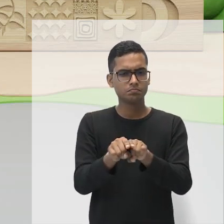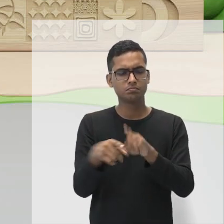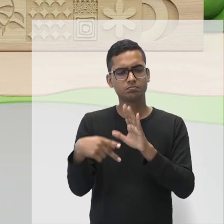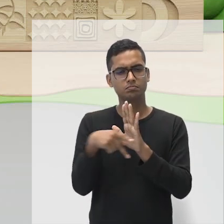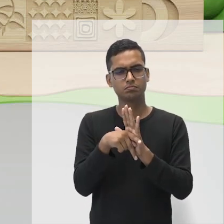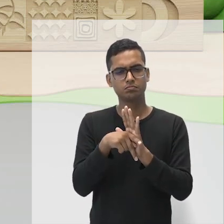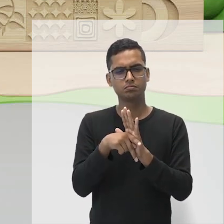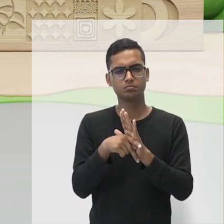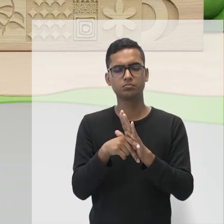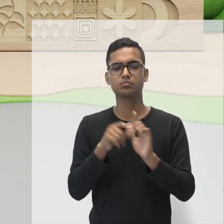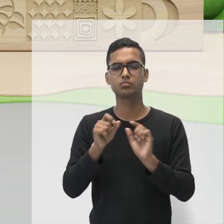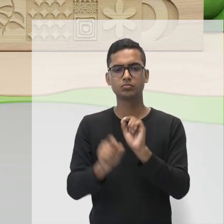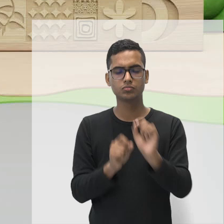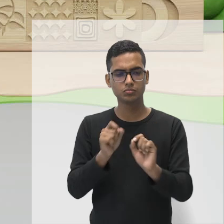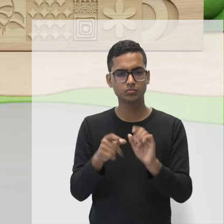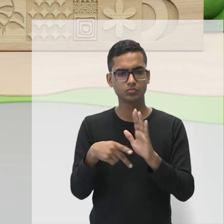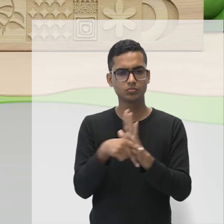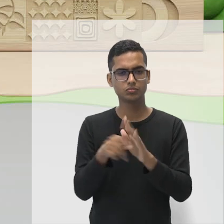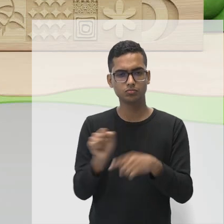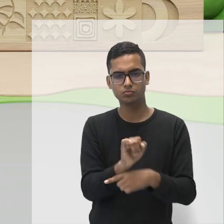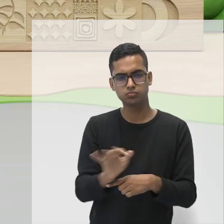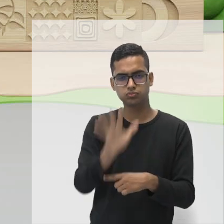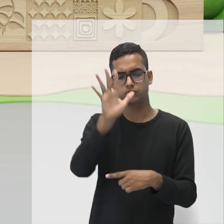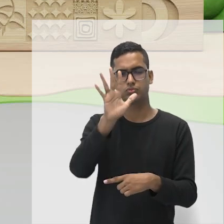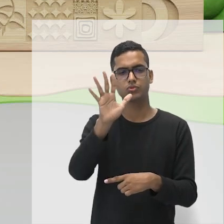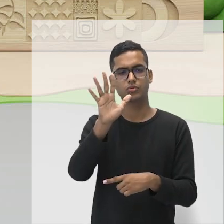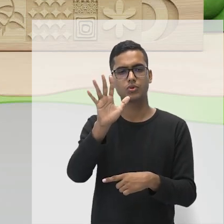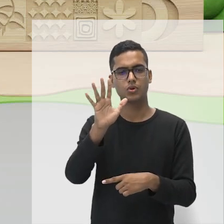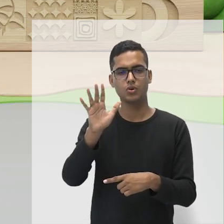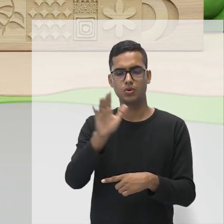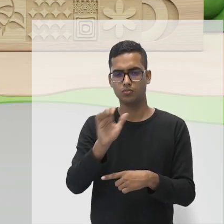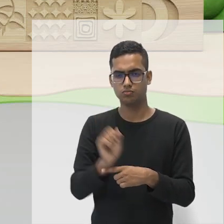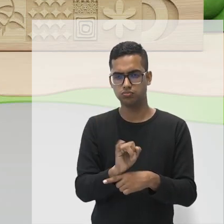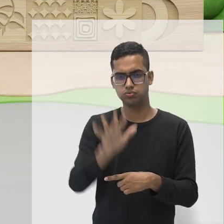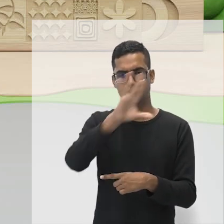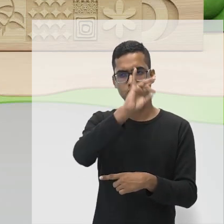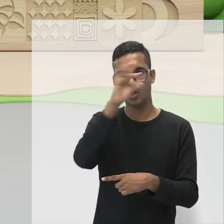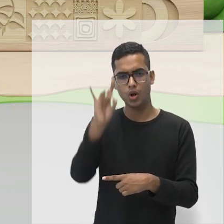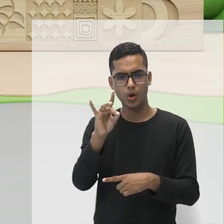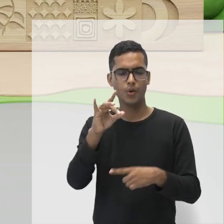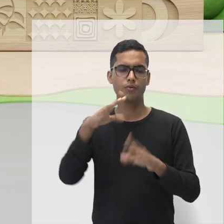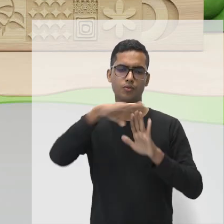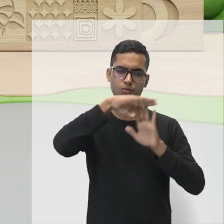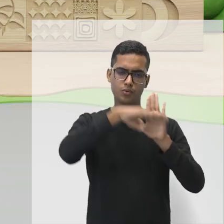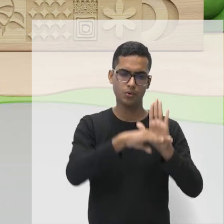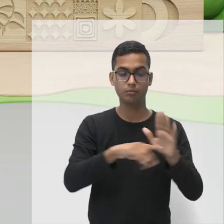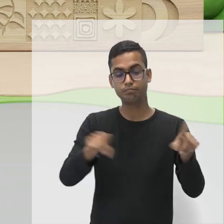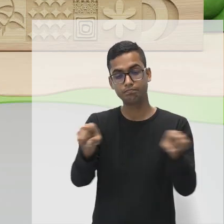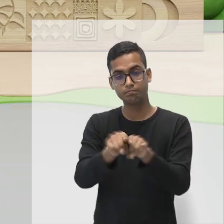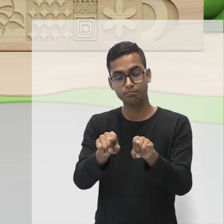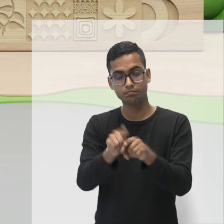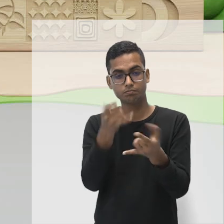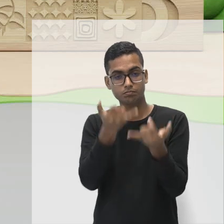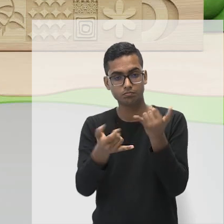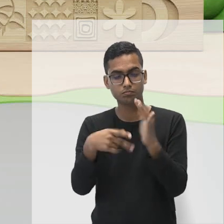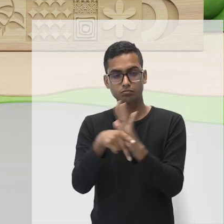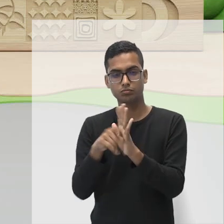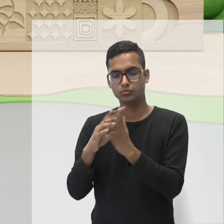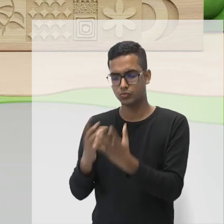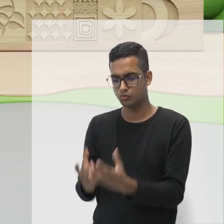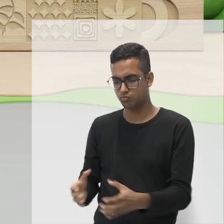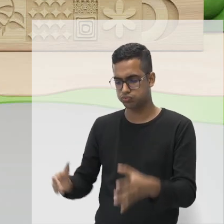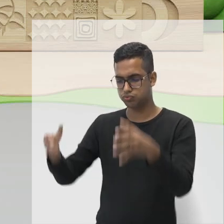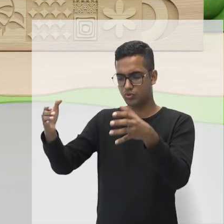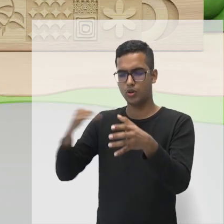método também de obtenção do nosso gás butano, que vai para a nossa botija de gás que